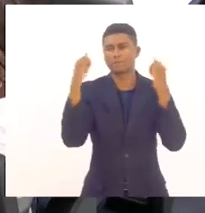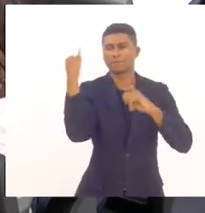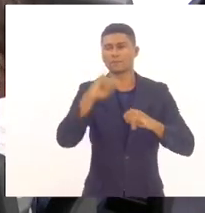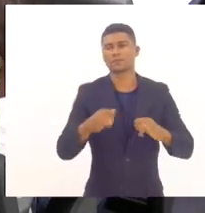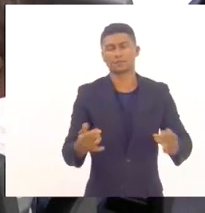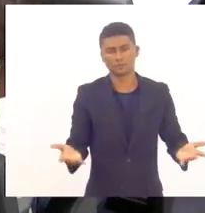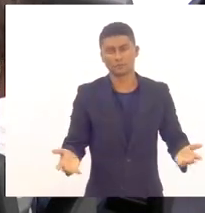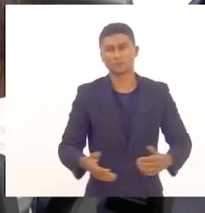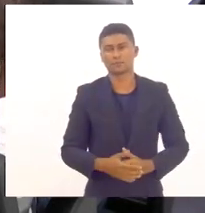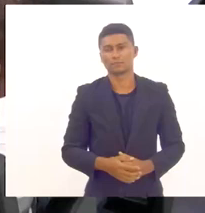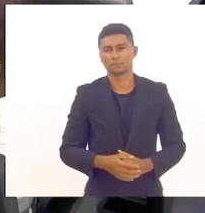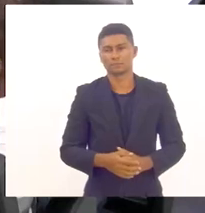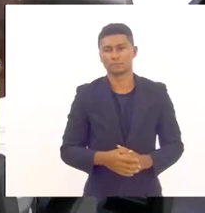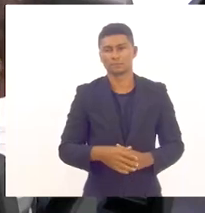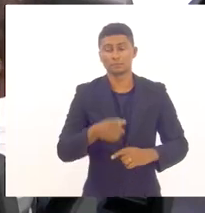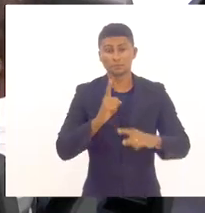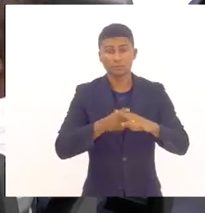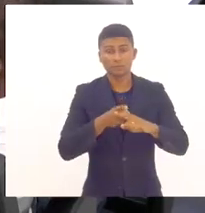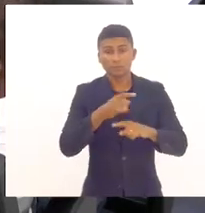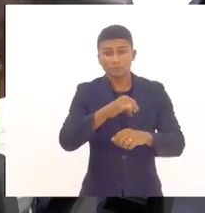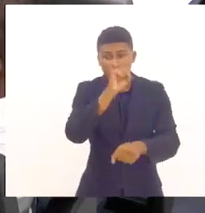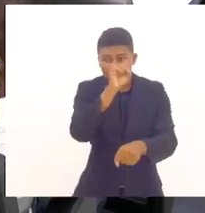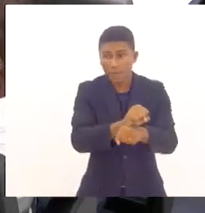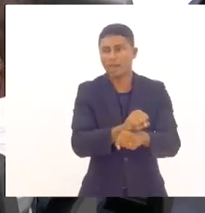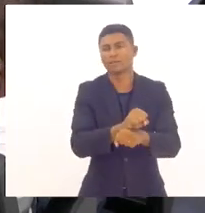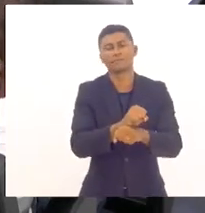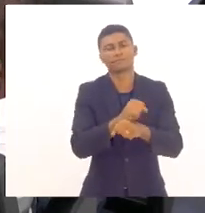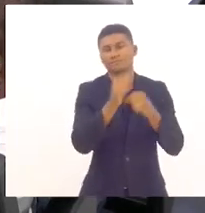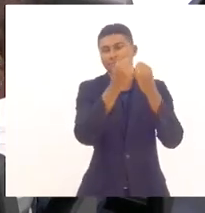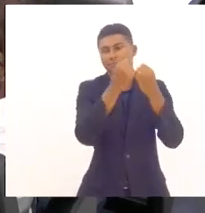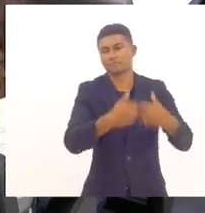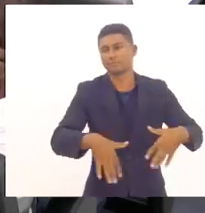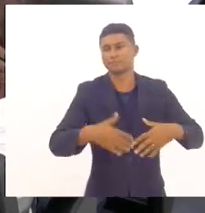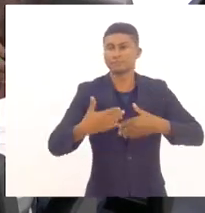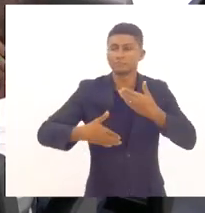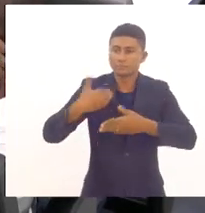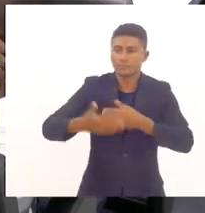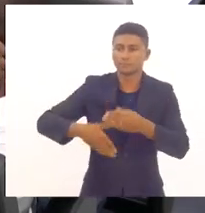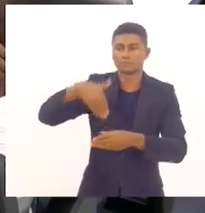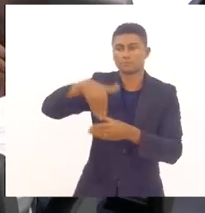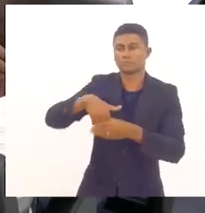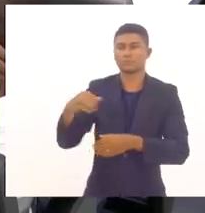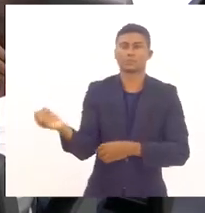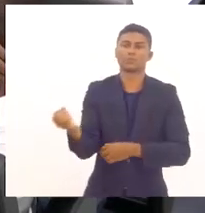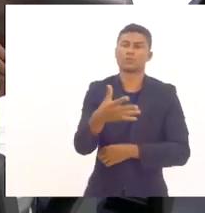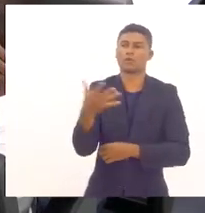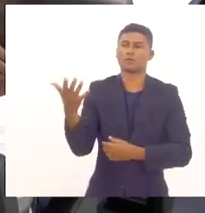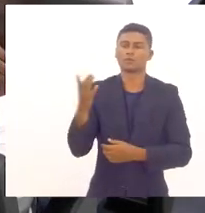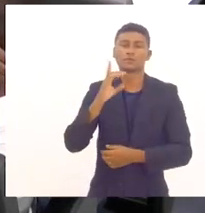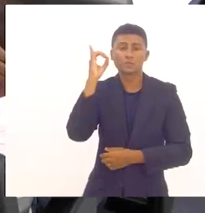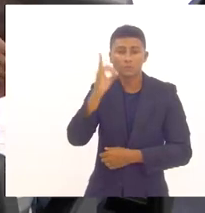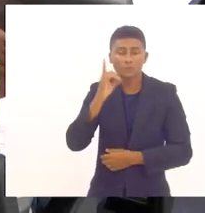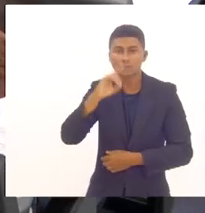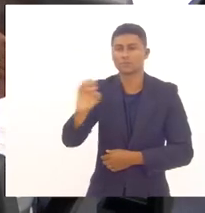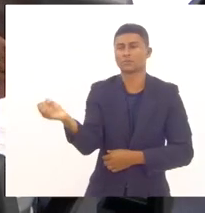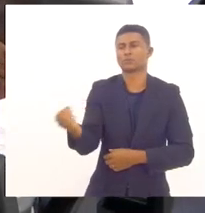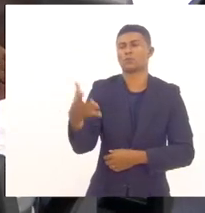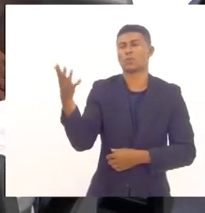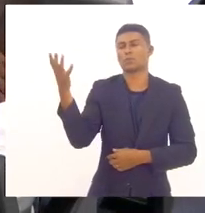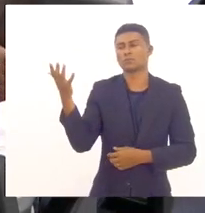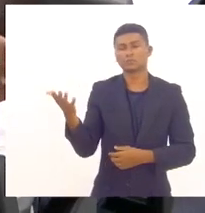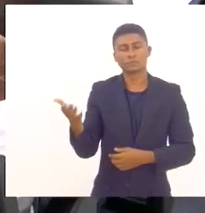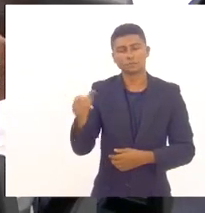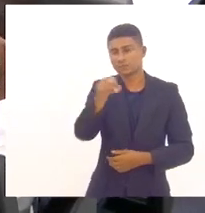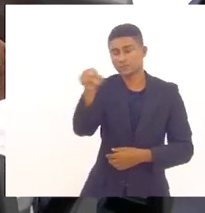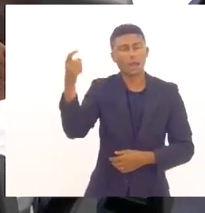Sem atrapalhar. Porque se parar, cai. E a gente sabe que vem uma nova eleição, vem novos deputados. A gente não sabe a